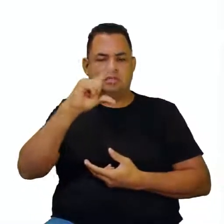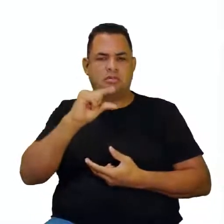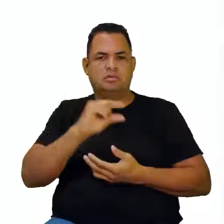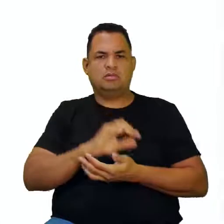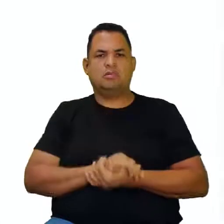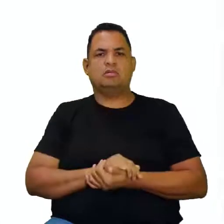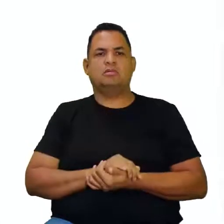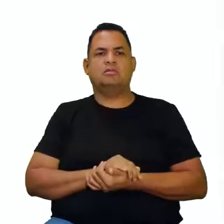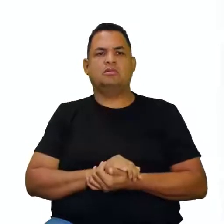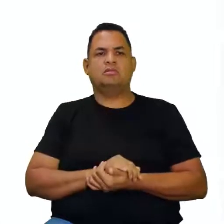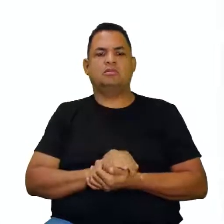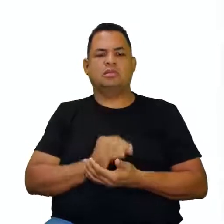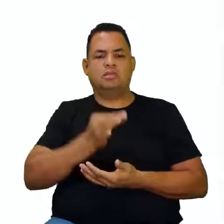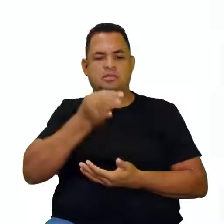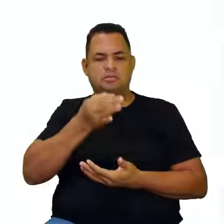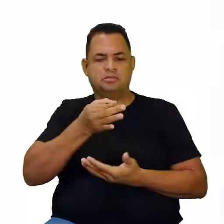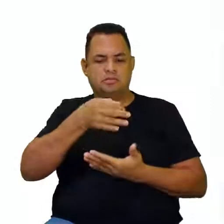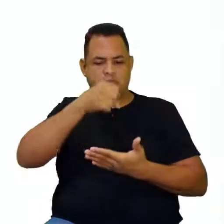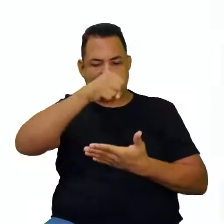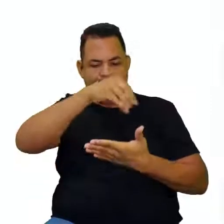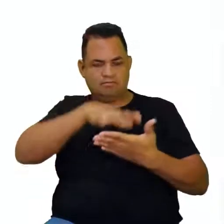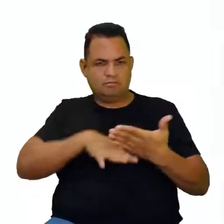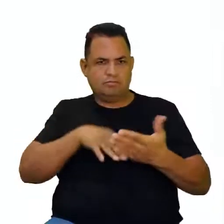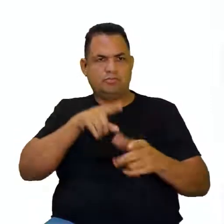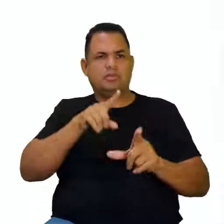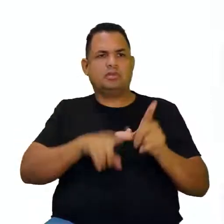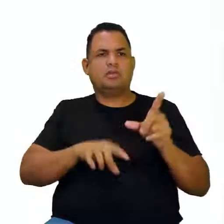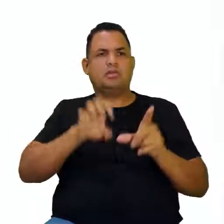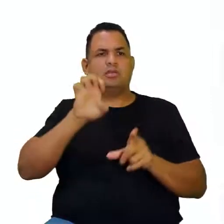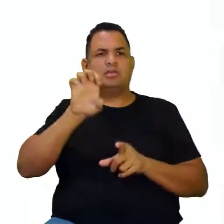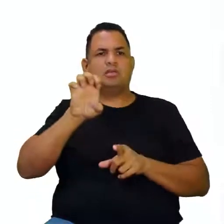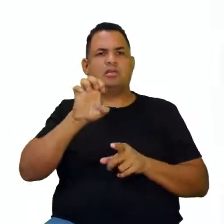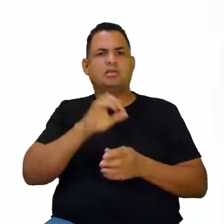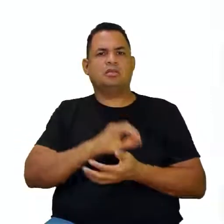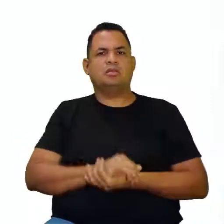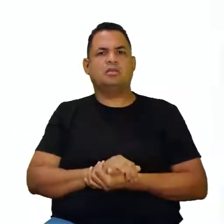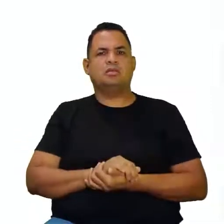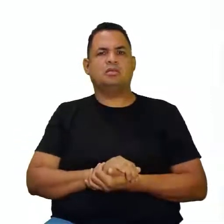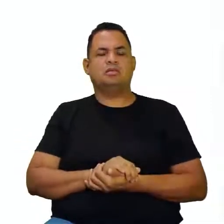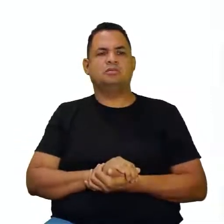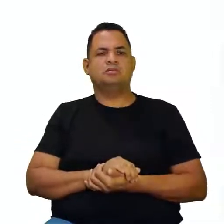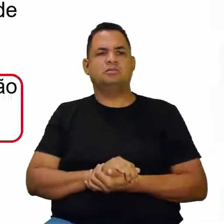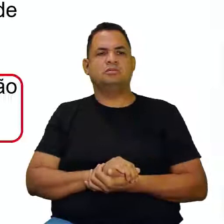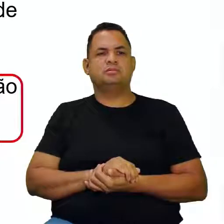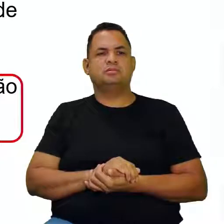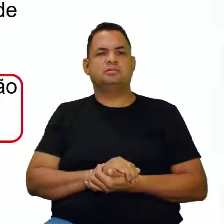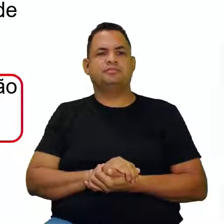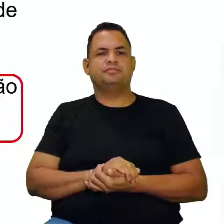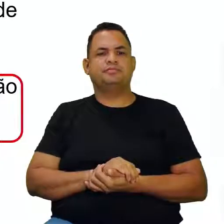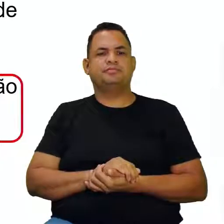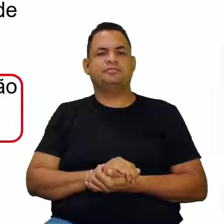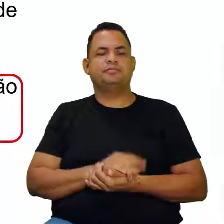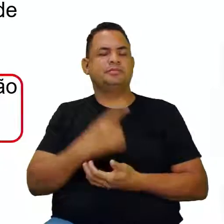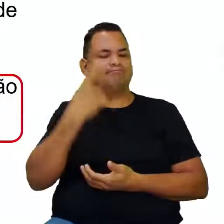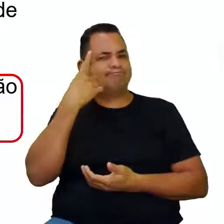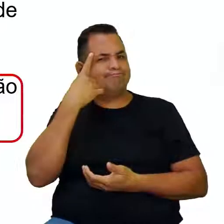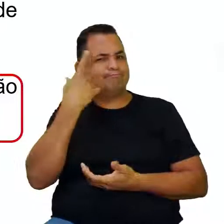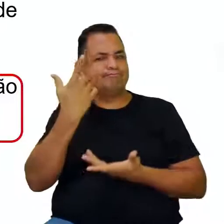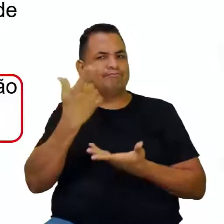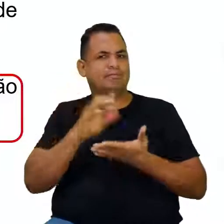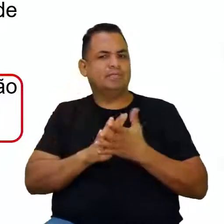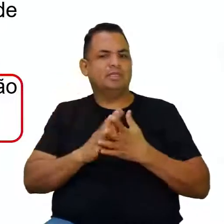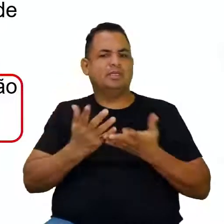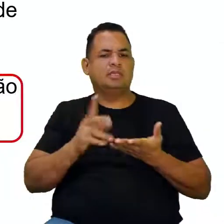é essa a alternativa correta para a gente, a letra E, devido a essa relação. Aí você pode pensar, mas